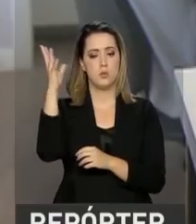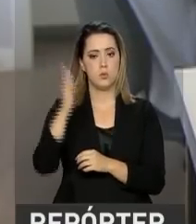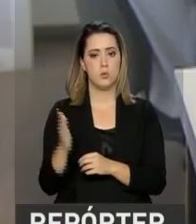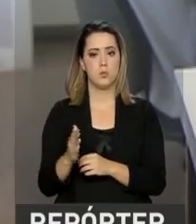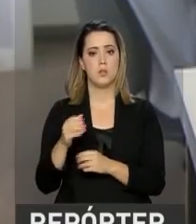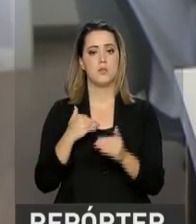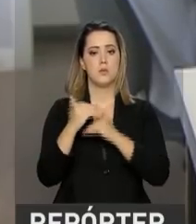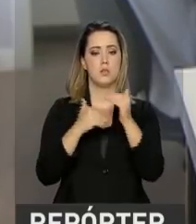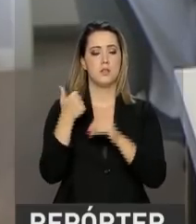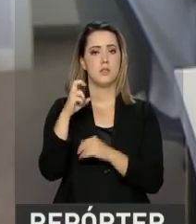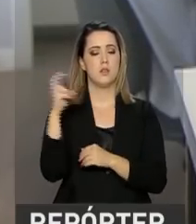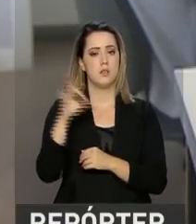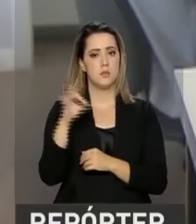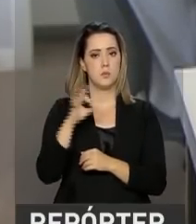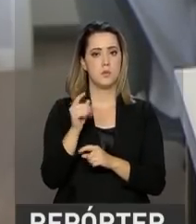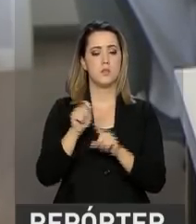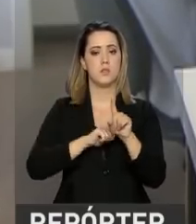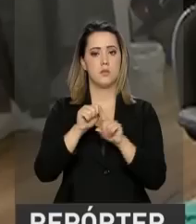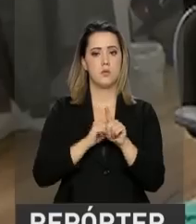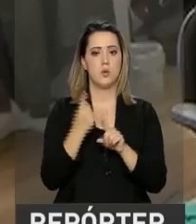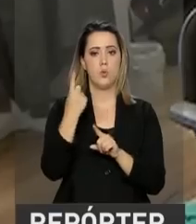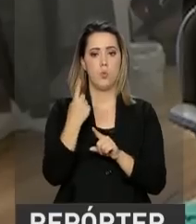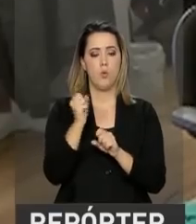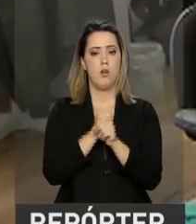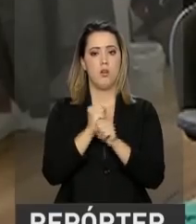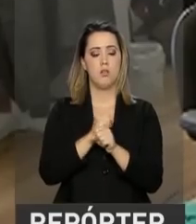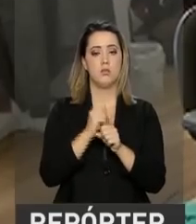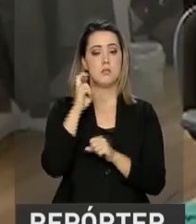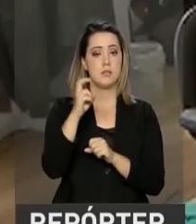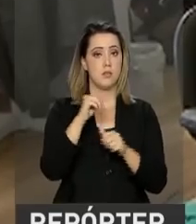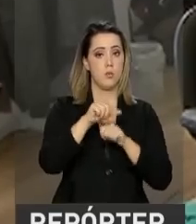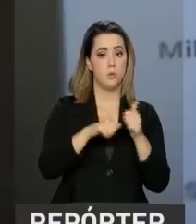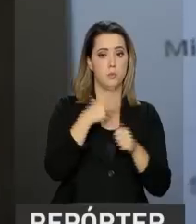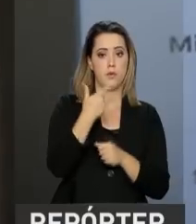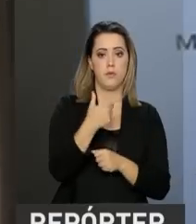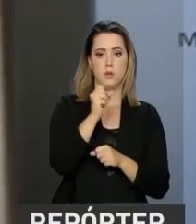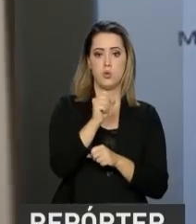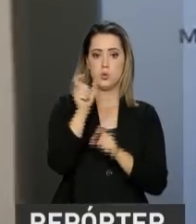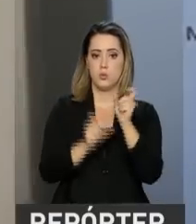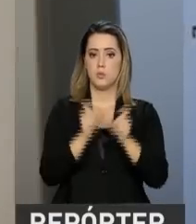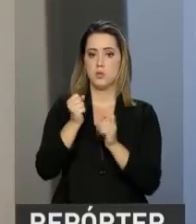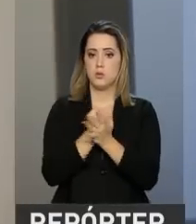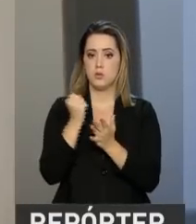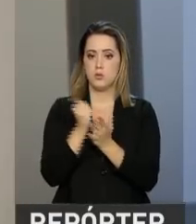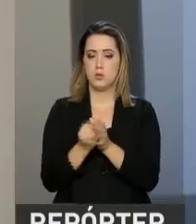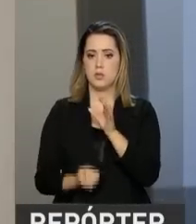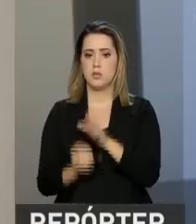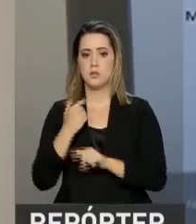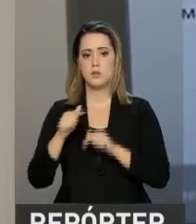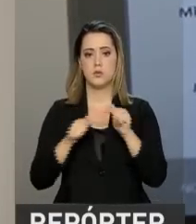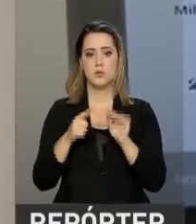15% ao mês e em um ano passou de 5 para 28 funcionários o crescimento rápido e a geração de